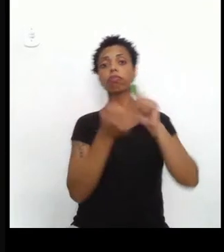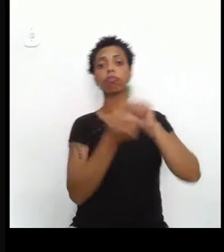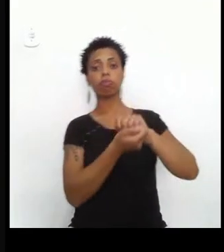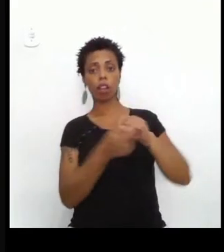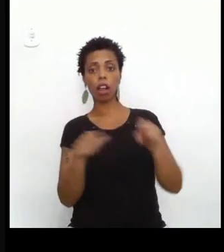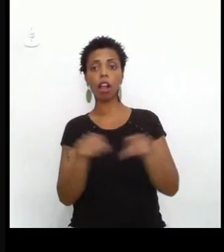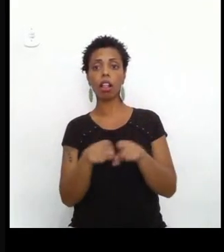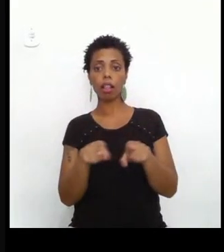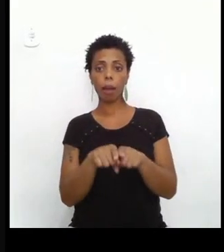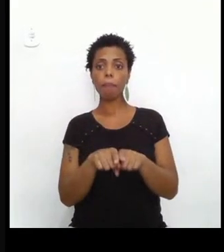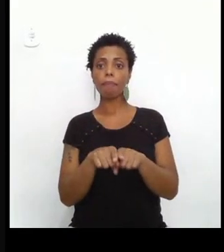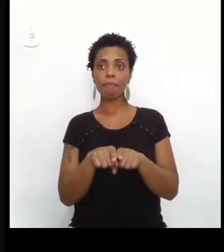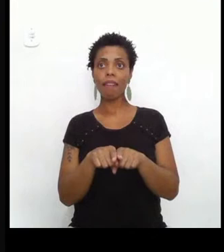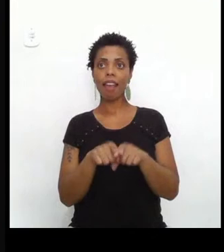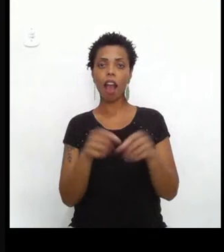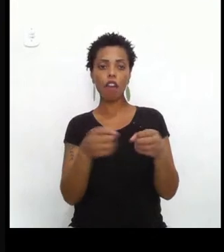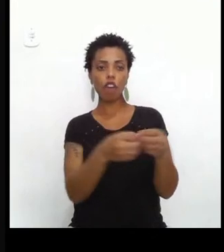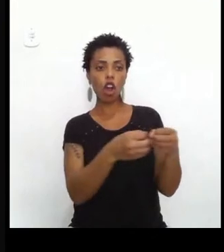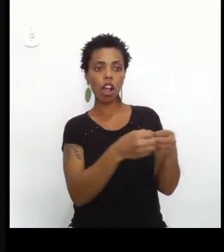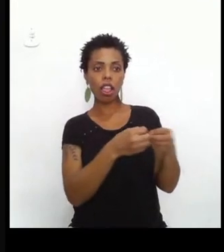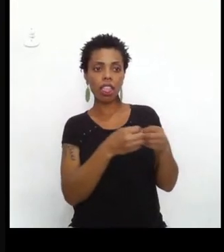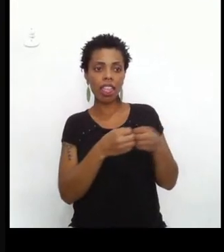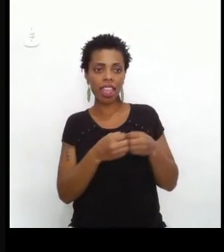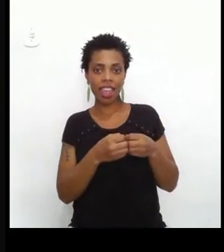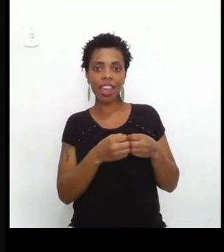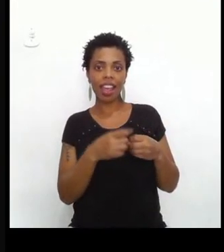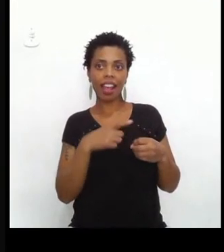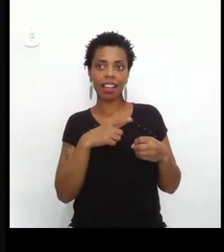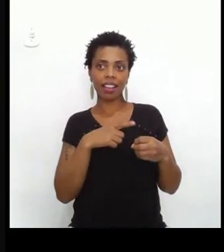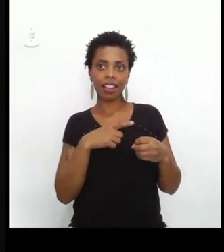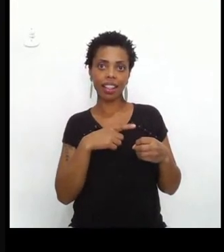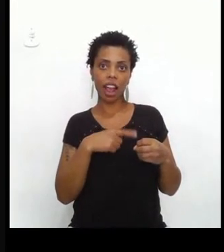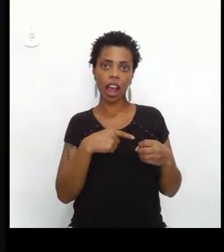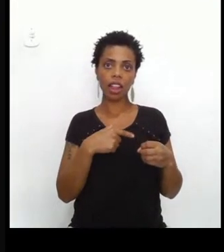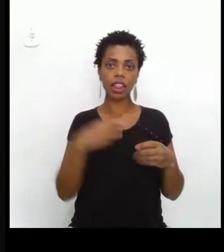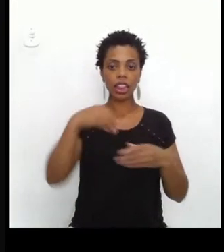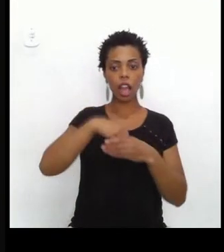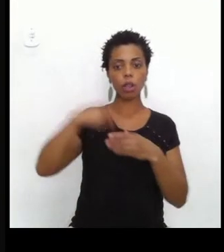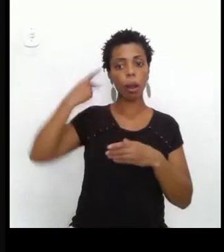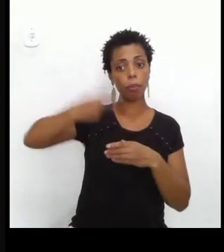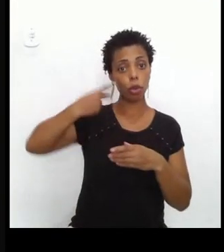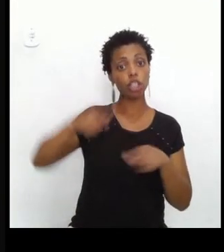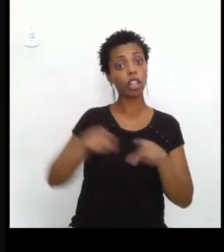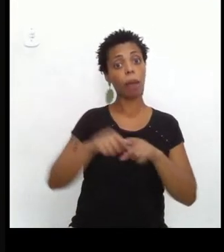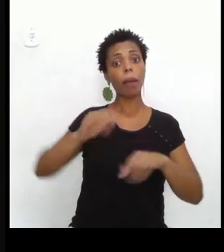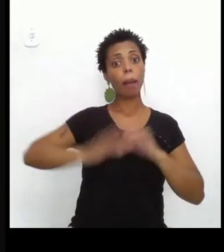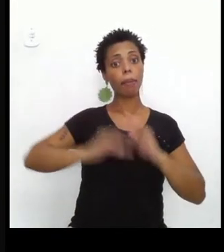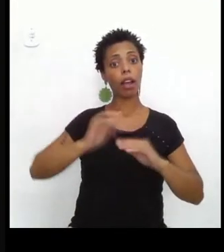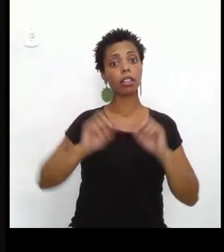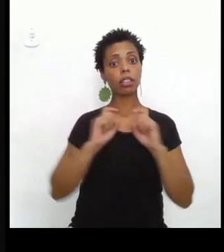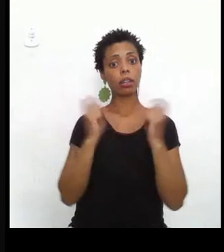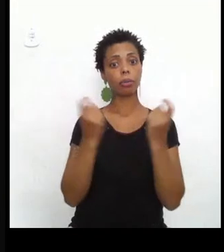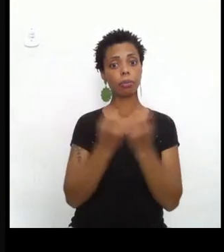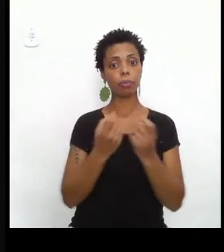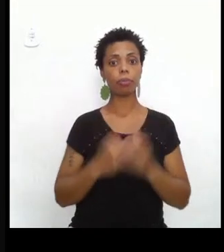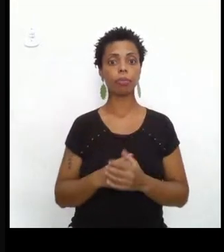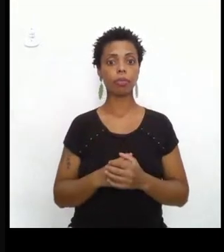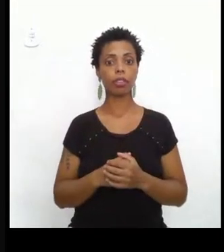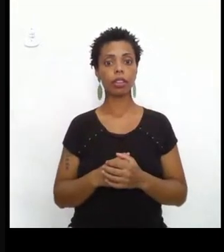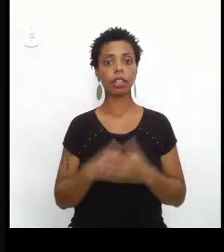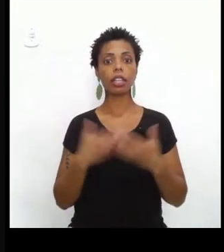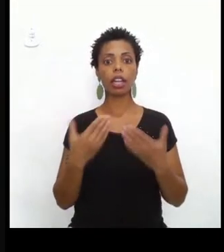sexuais e é de estimular creio que que nos borrar ou na memoriar e não terminaram